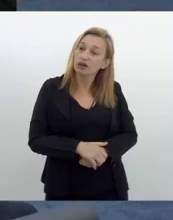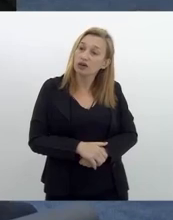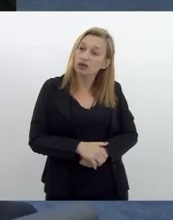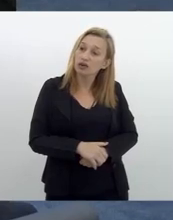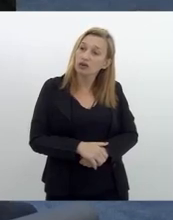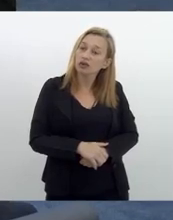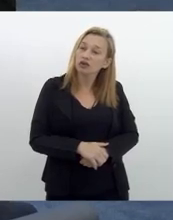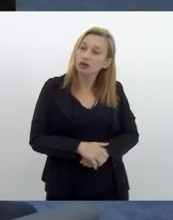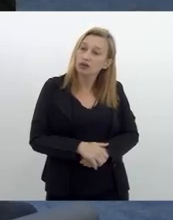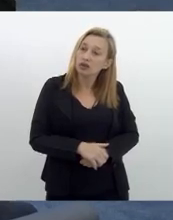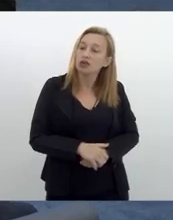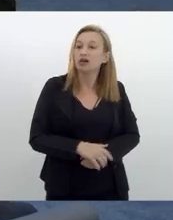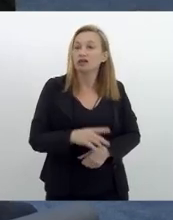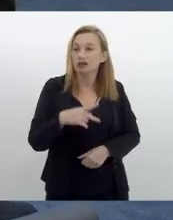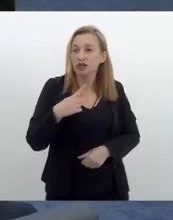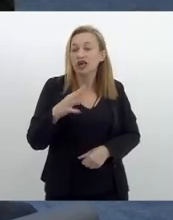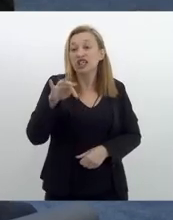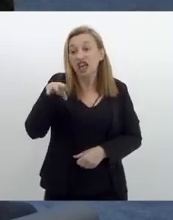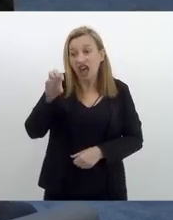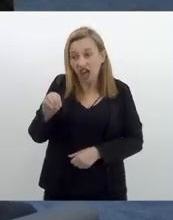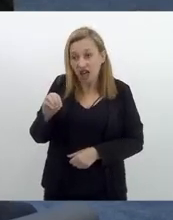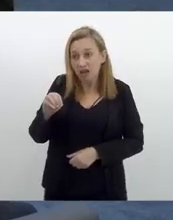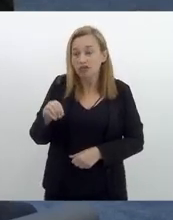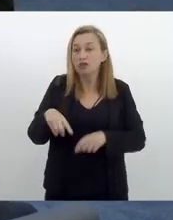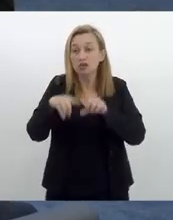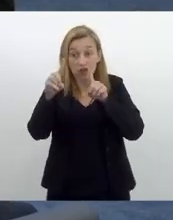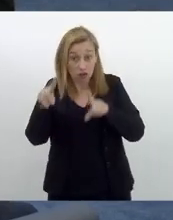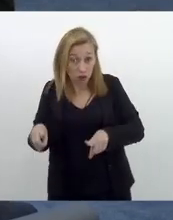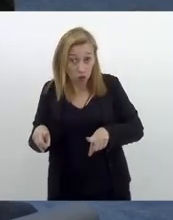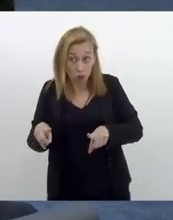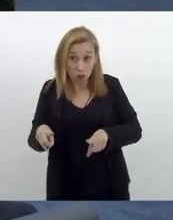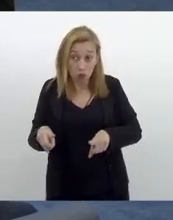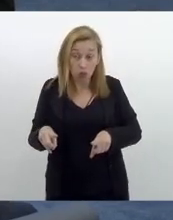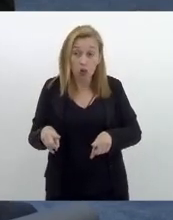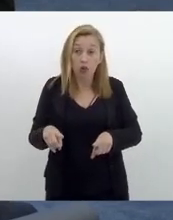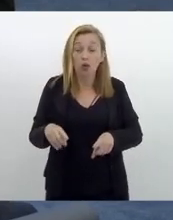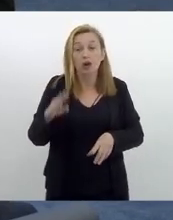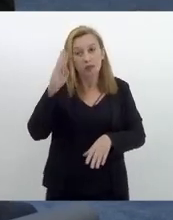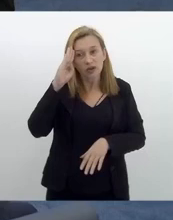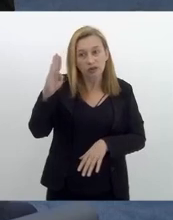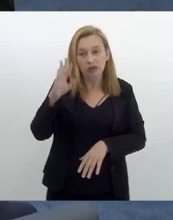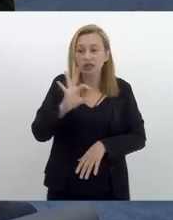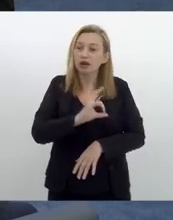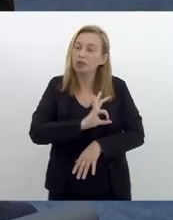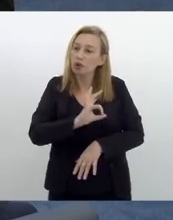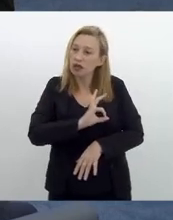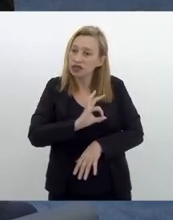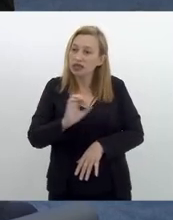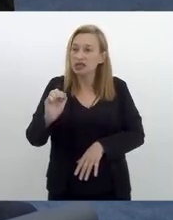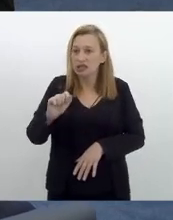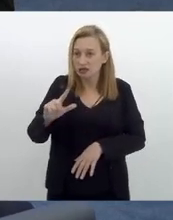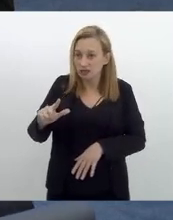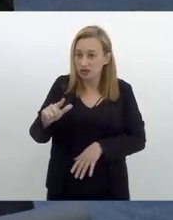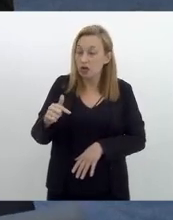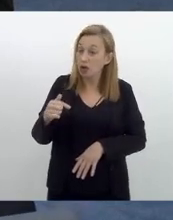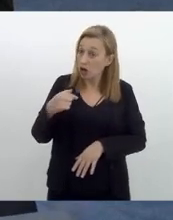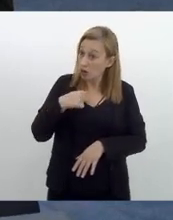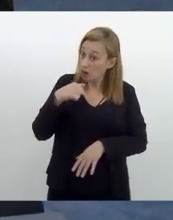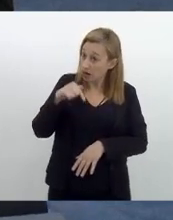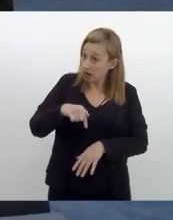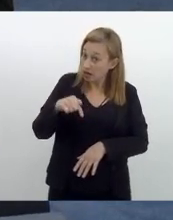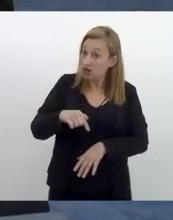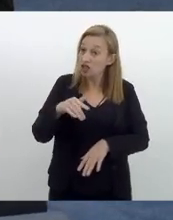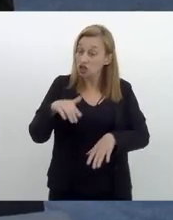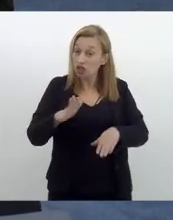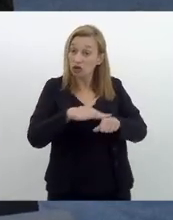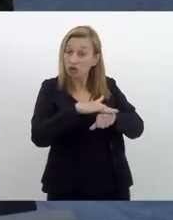como a exceção por triênio e os servidores, especificamente, da Polícia Civil. Então, eu aqui, senhora Vossa Excelência estava falando, eu já estava